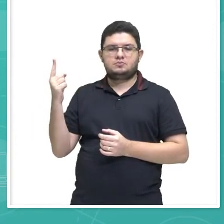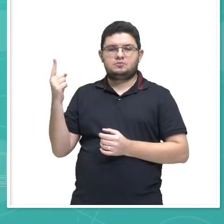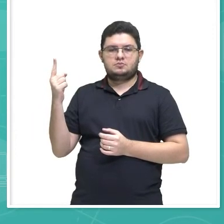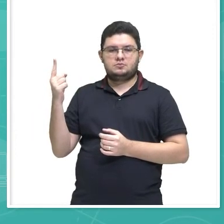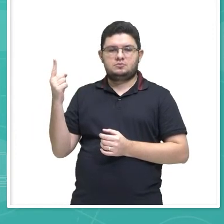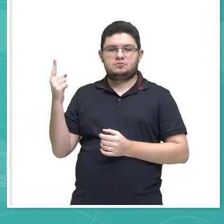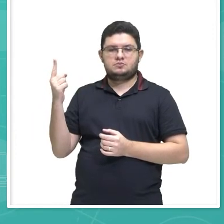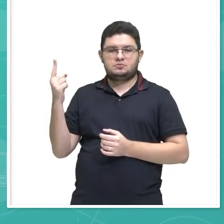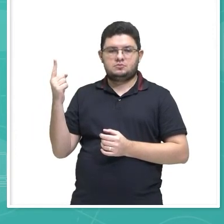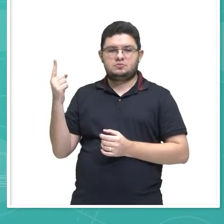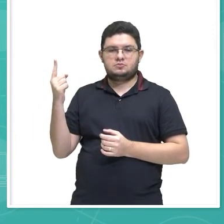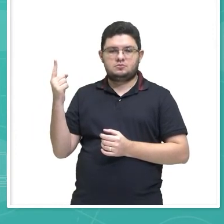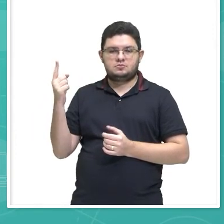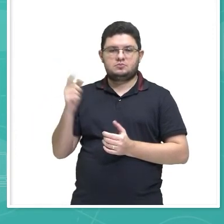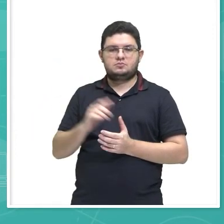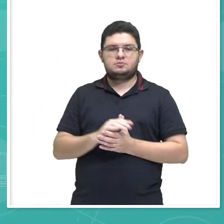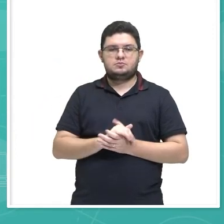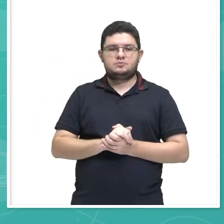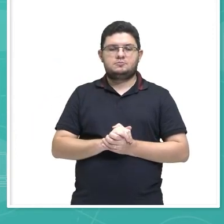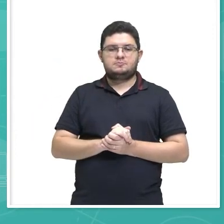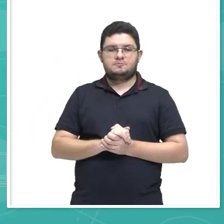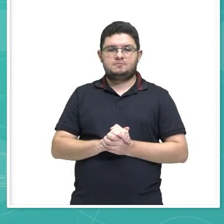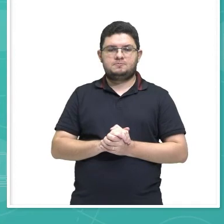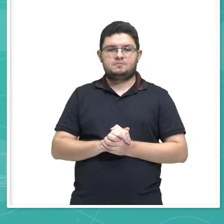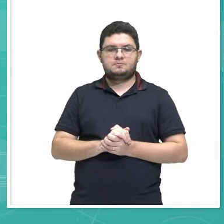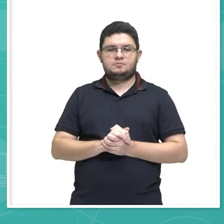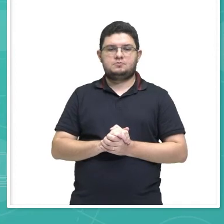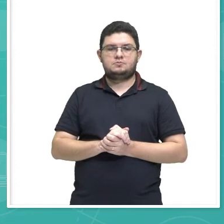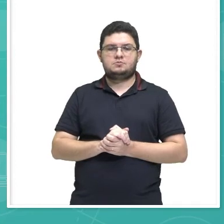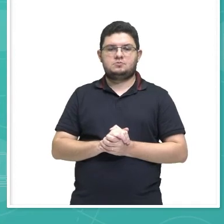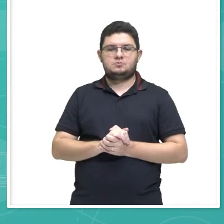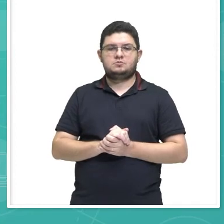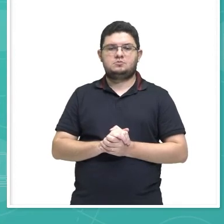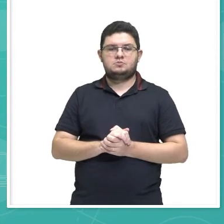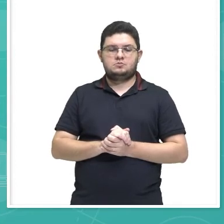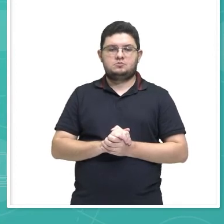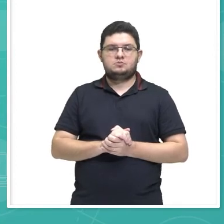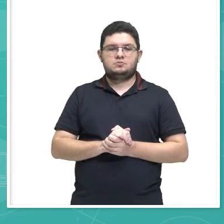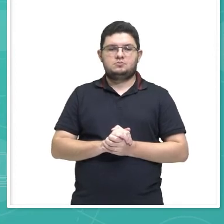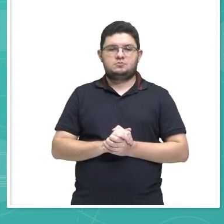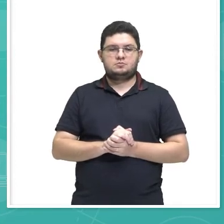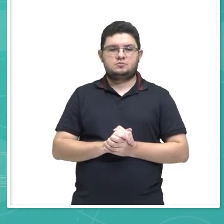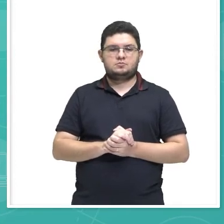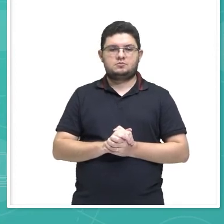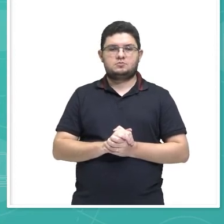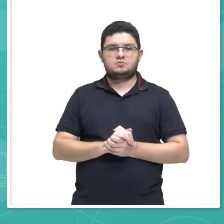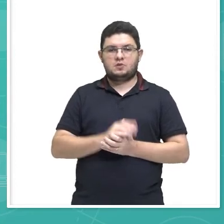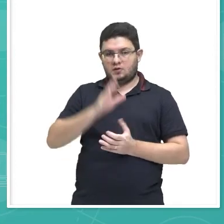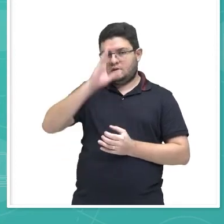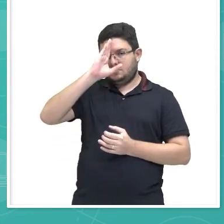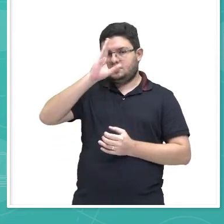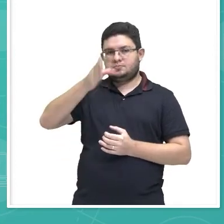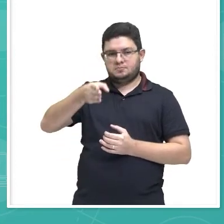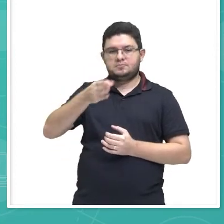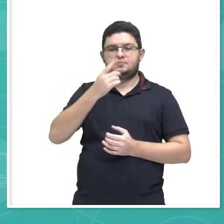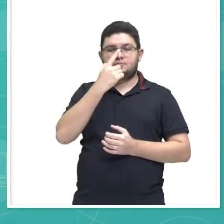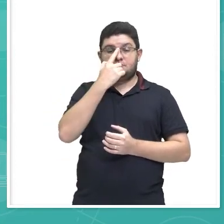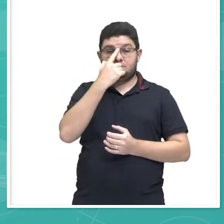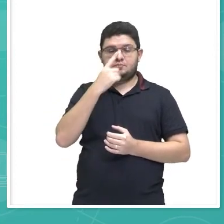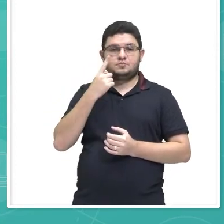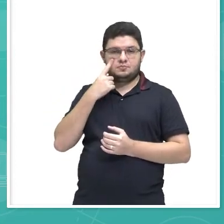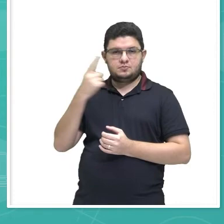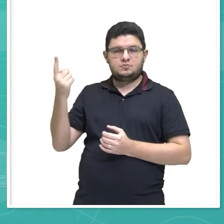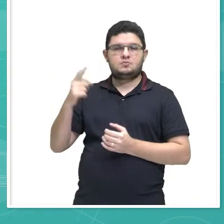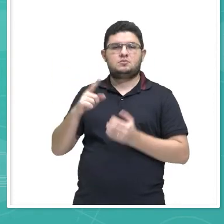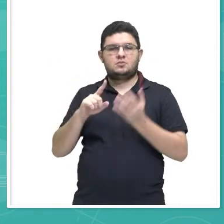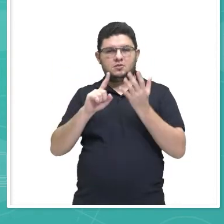queda. Agora de uma forma bem mais direta, né? Então, esses foram os fundamentos aí do